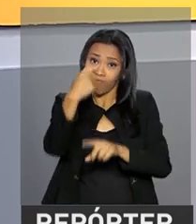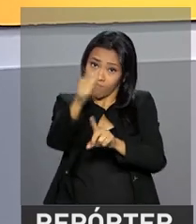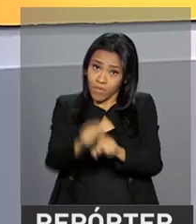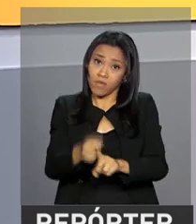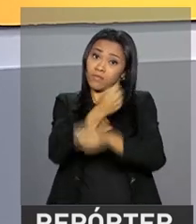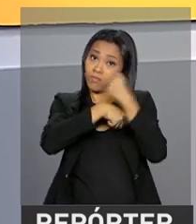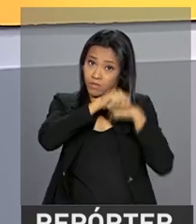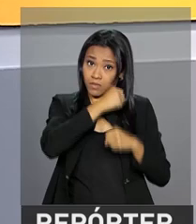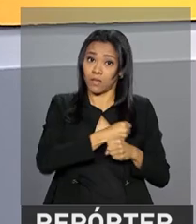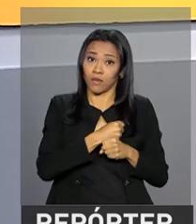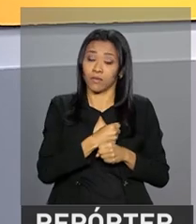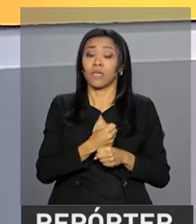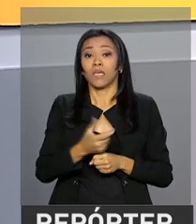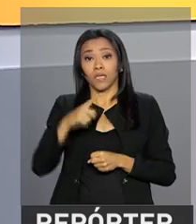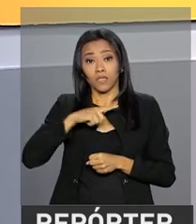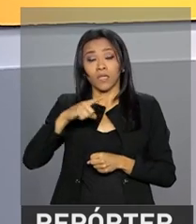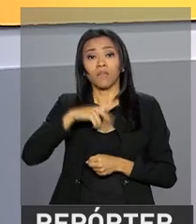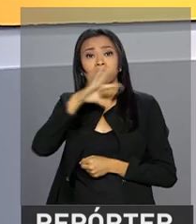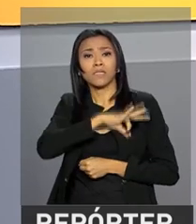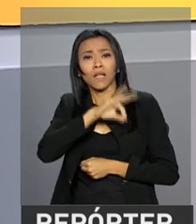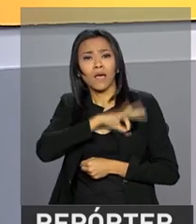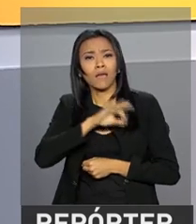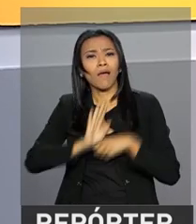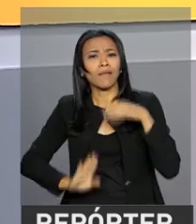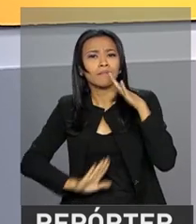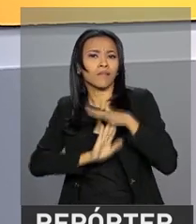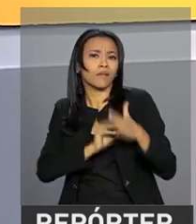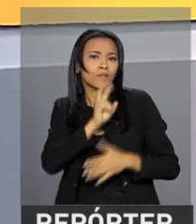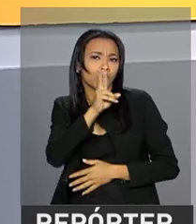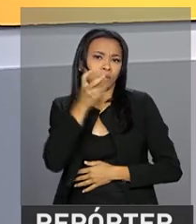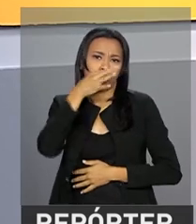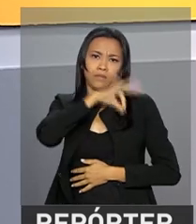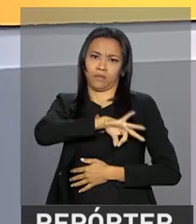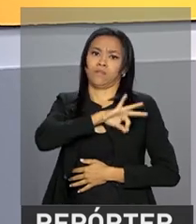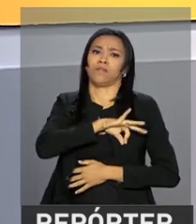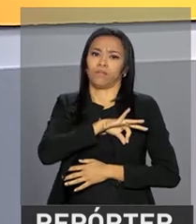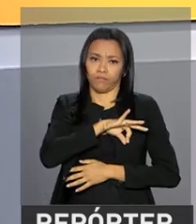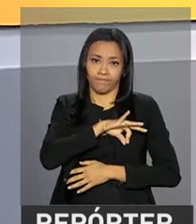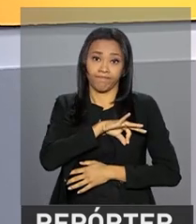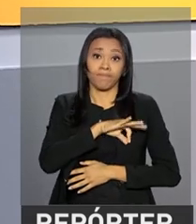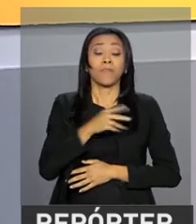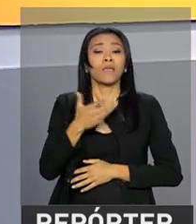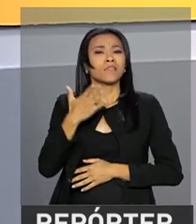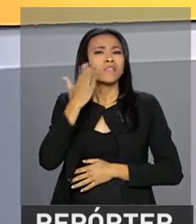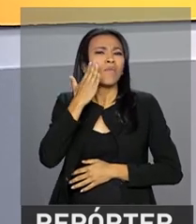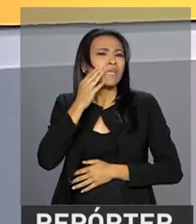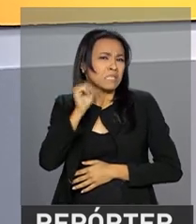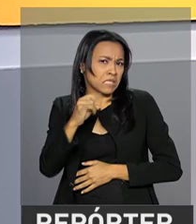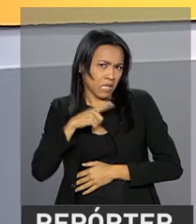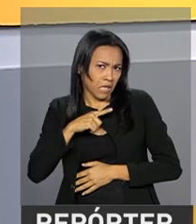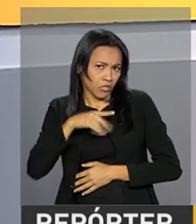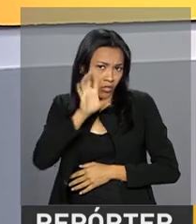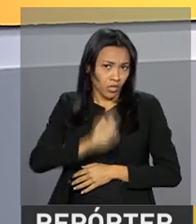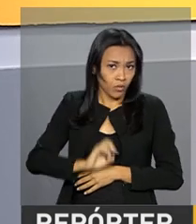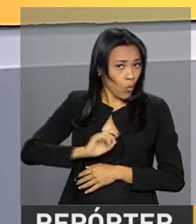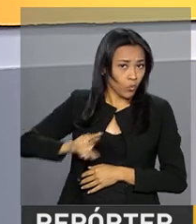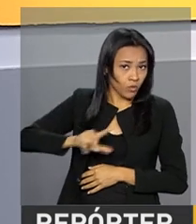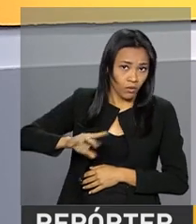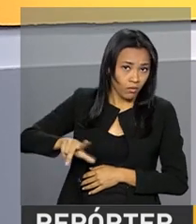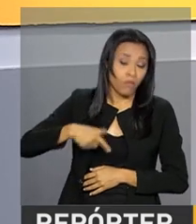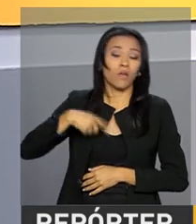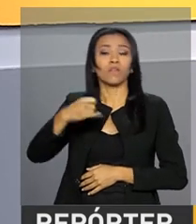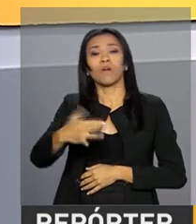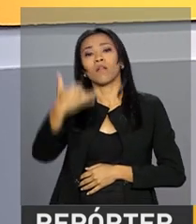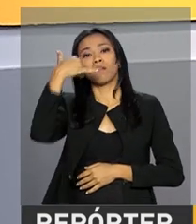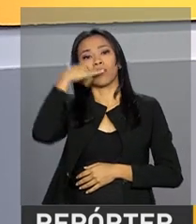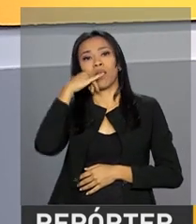no ano passado e teve remuneração média de até dois salários mínimos para saber se têm direito ao benefício basta